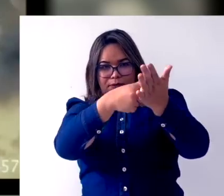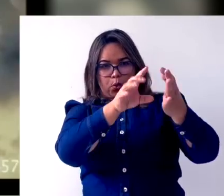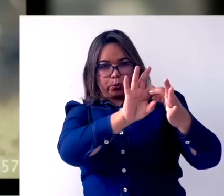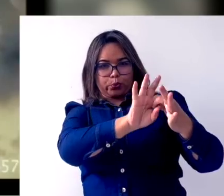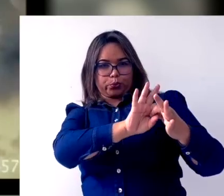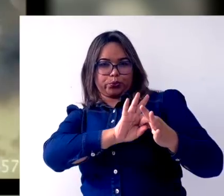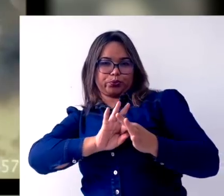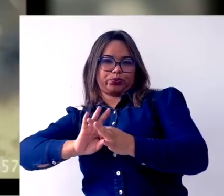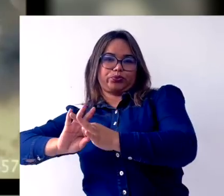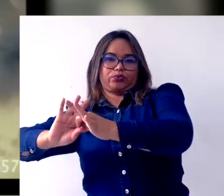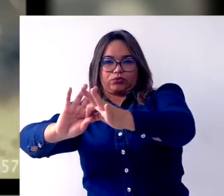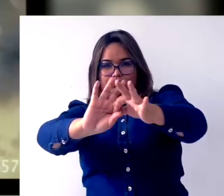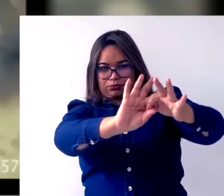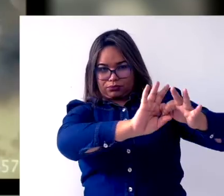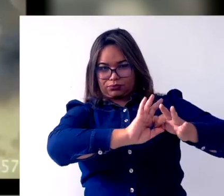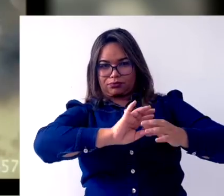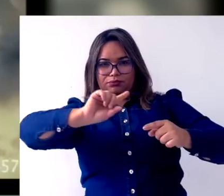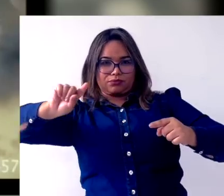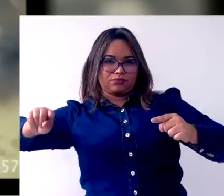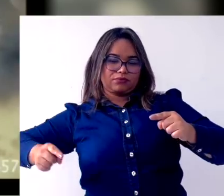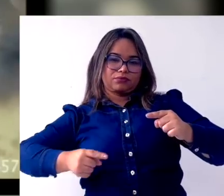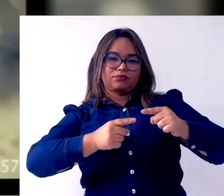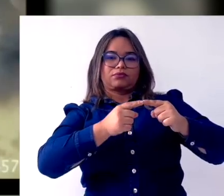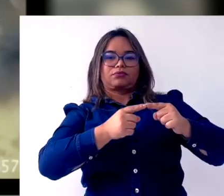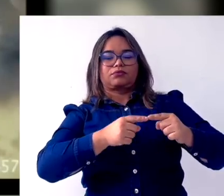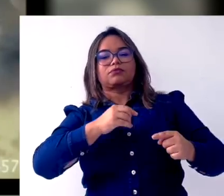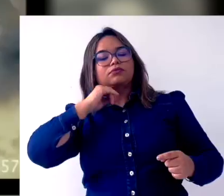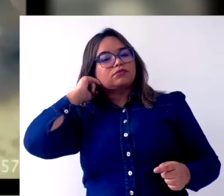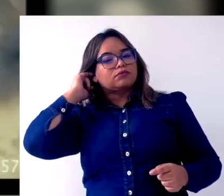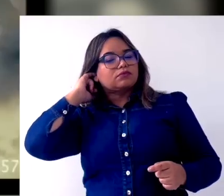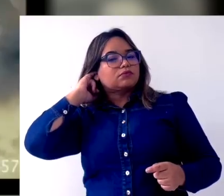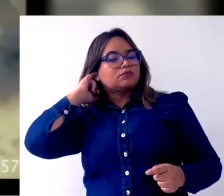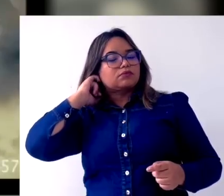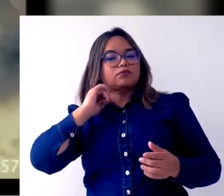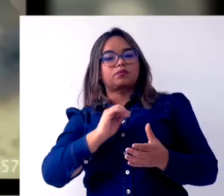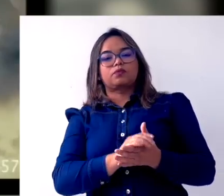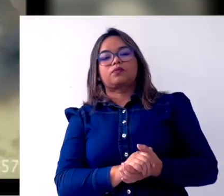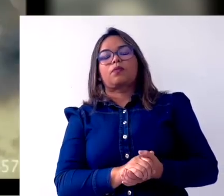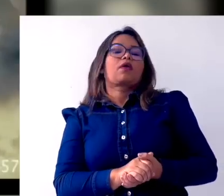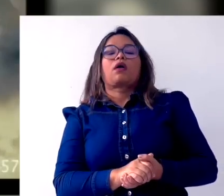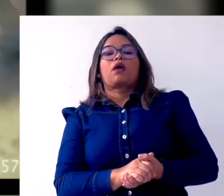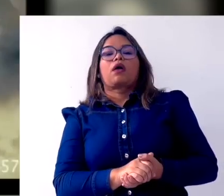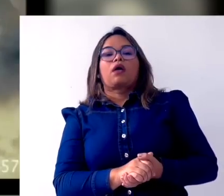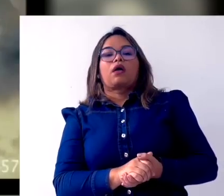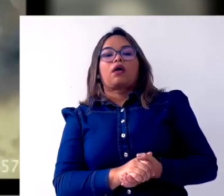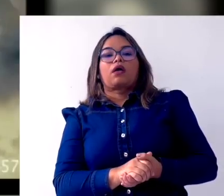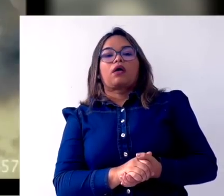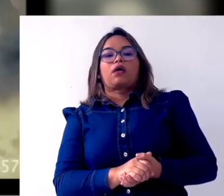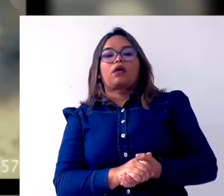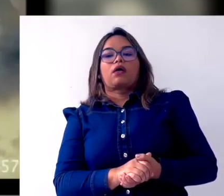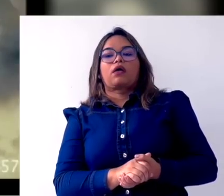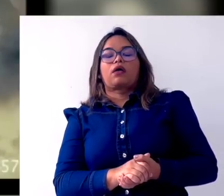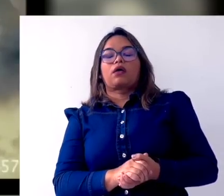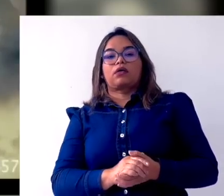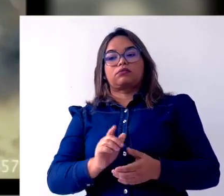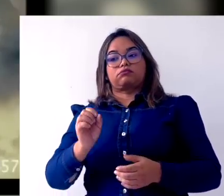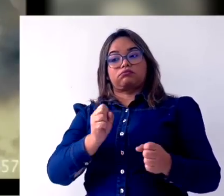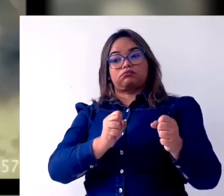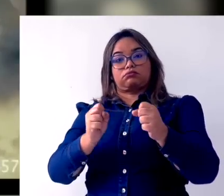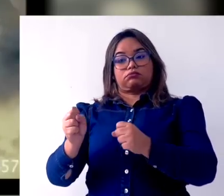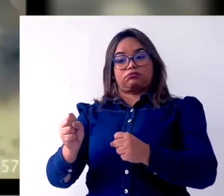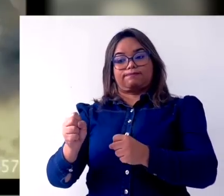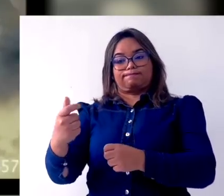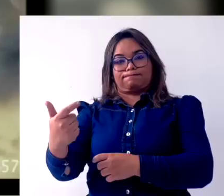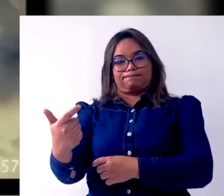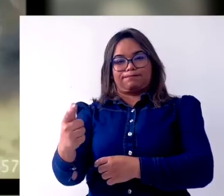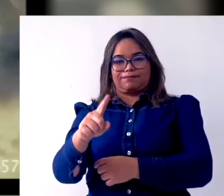cristã. E ela realizou grandes sinais, fazendo até que fogo descesse do céu à terra à